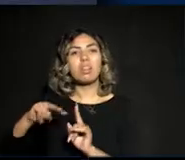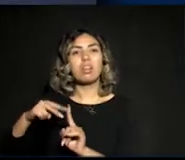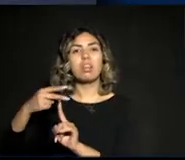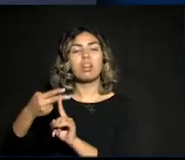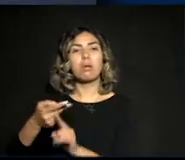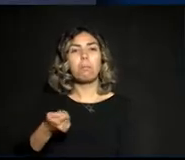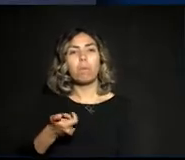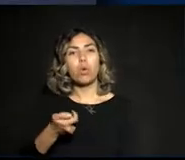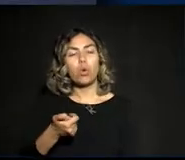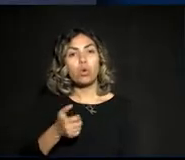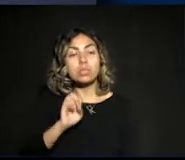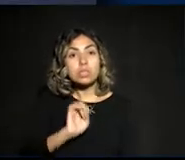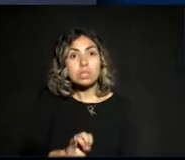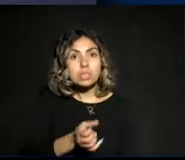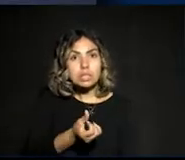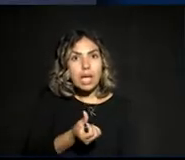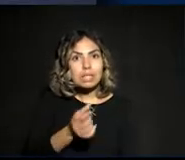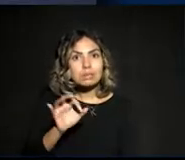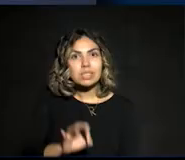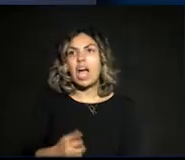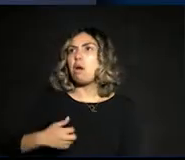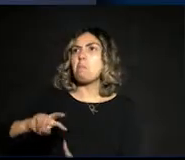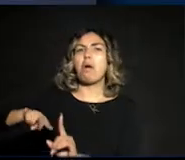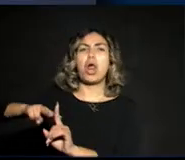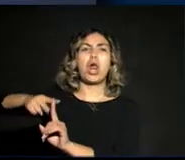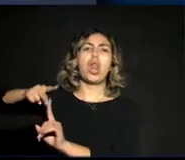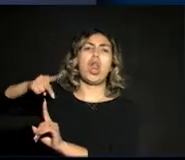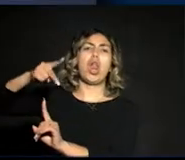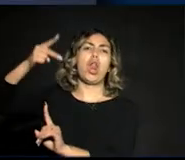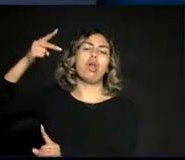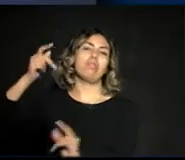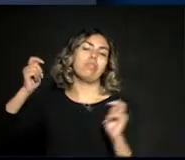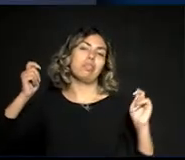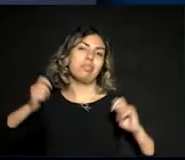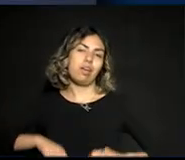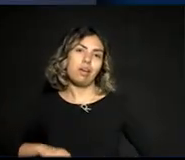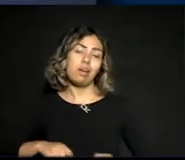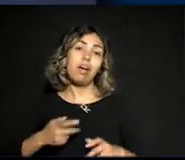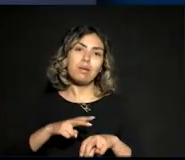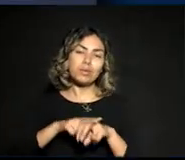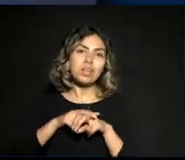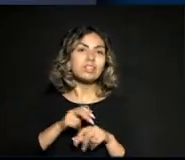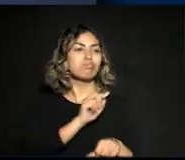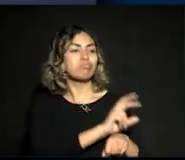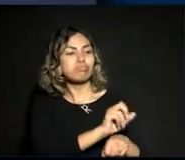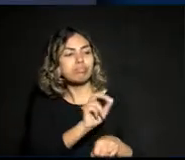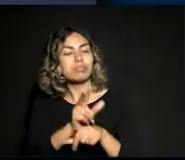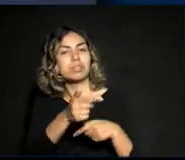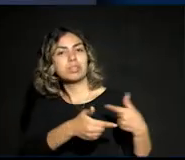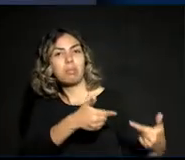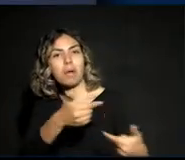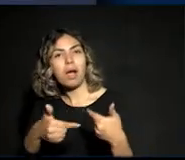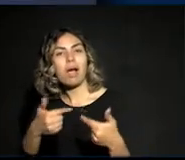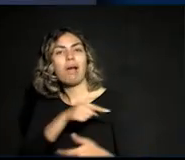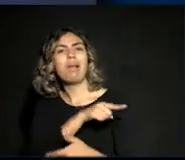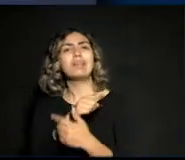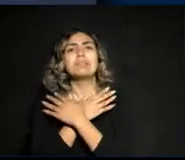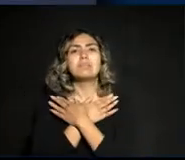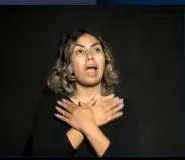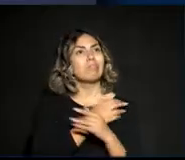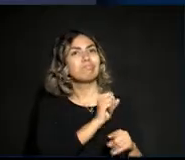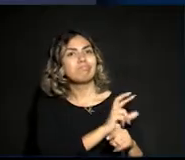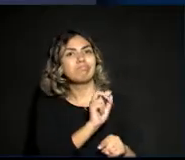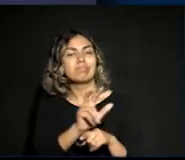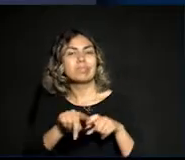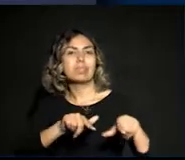a taxa de juro for seis o Brasil é voar bom e é isso que vai gerar emprego e renda para nossa sociedade